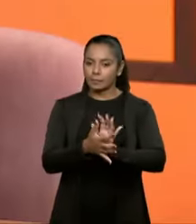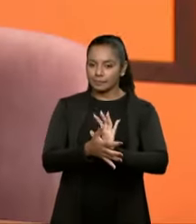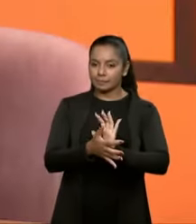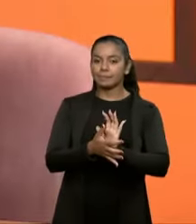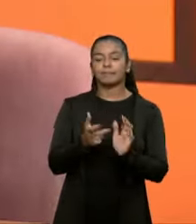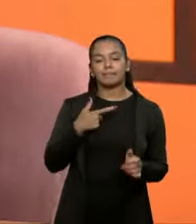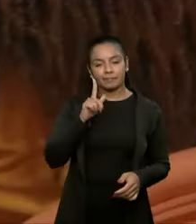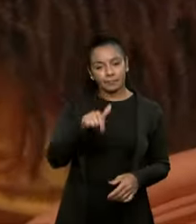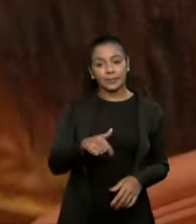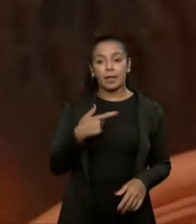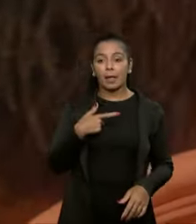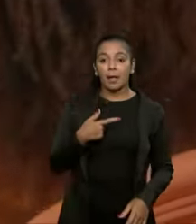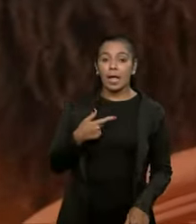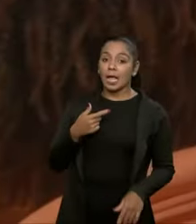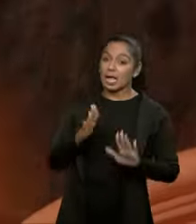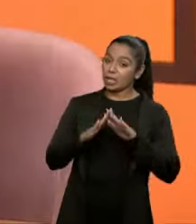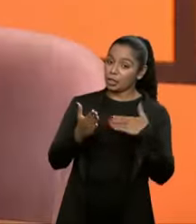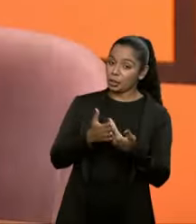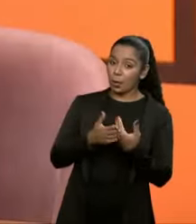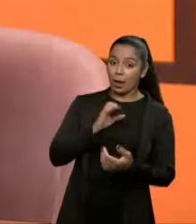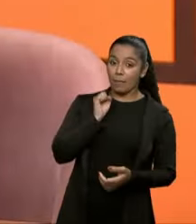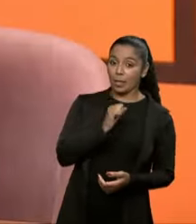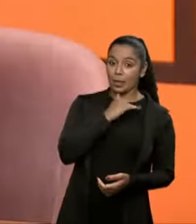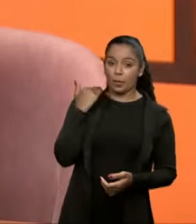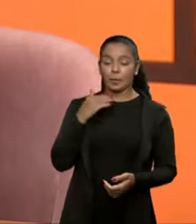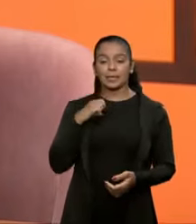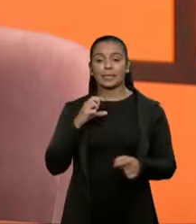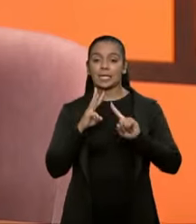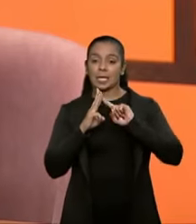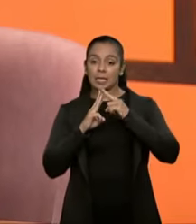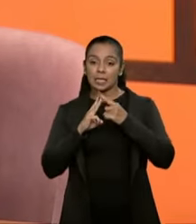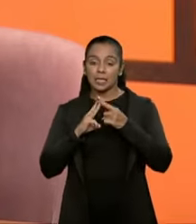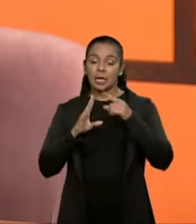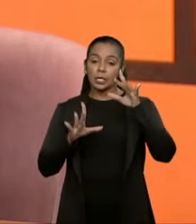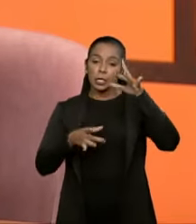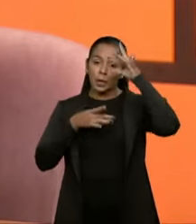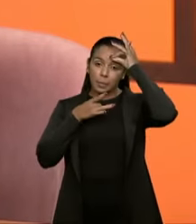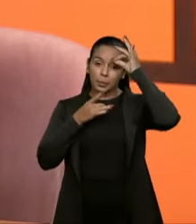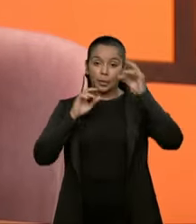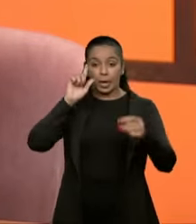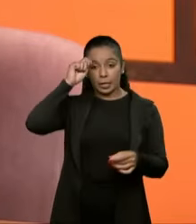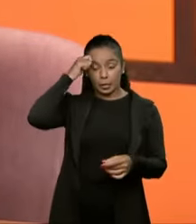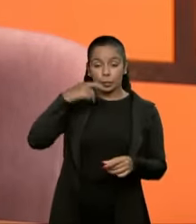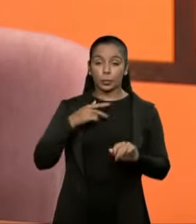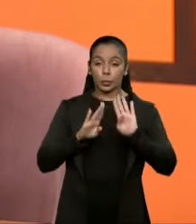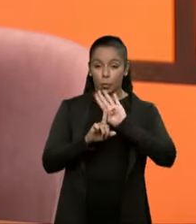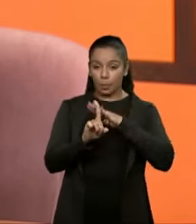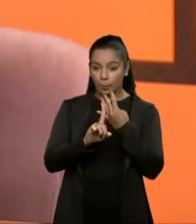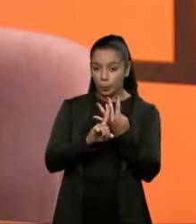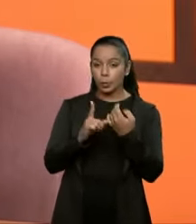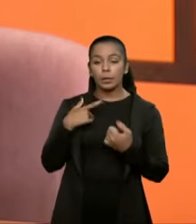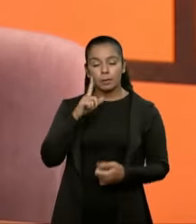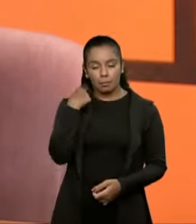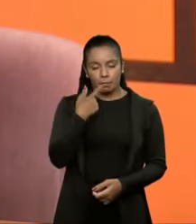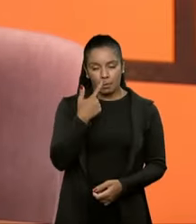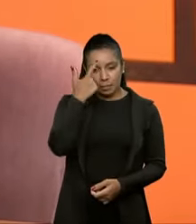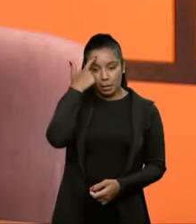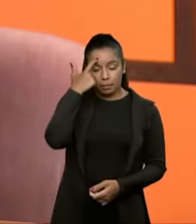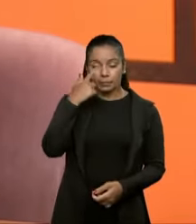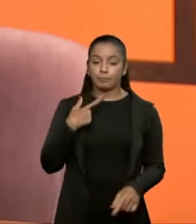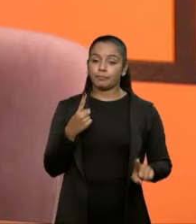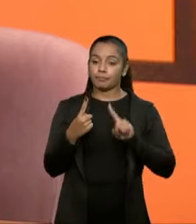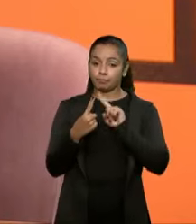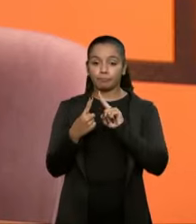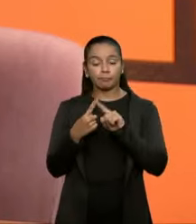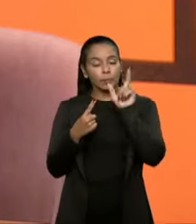cedo, né? É matar ou morrer a escola, tem três, né? Tem três personagens dentro da estrutura do bullying na minha cabeça, assim. Uhum. Vozes da minha cabeça, tá? Ou